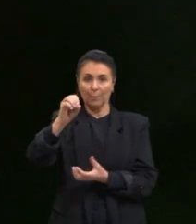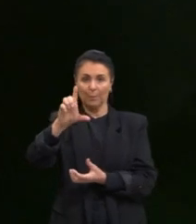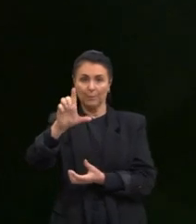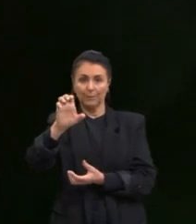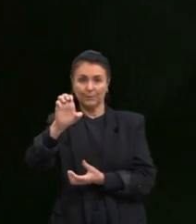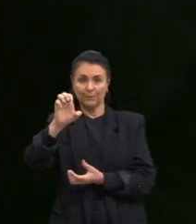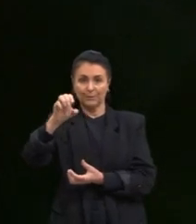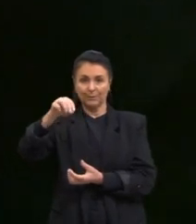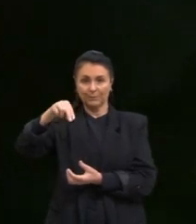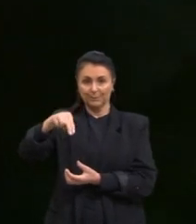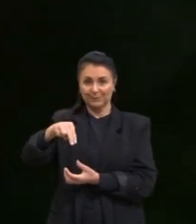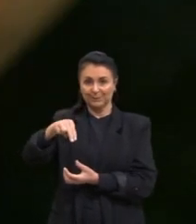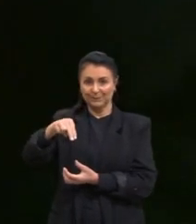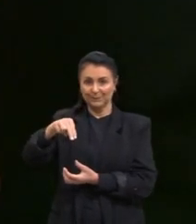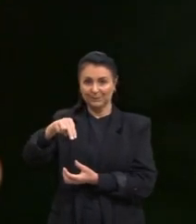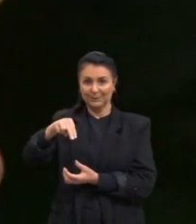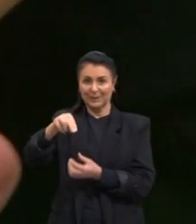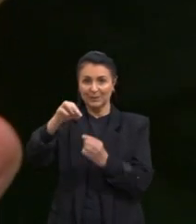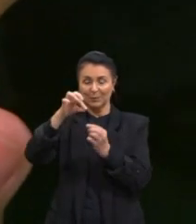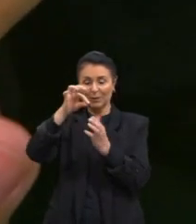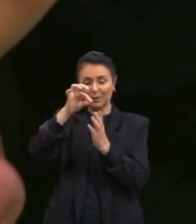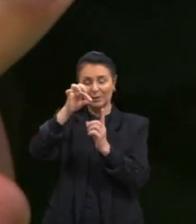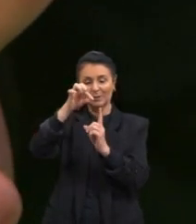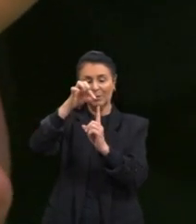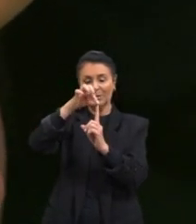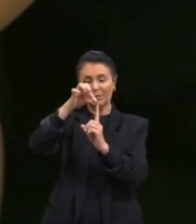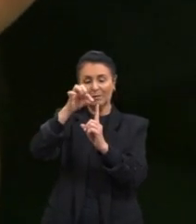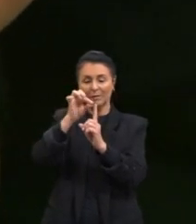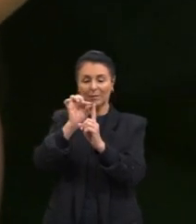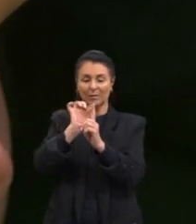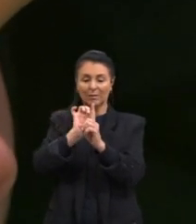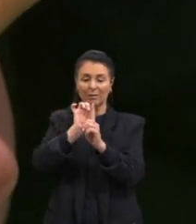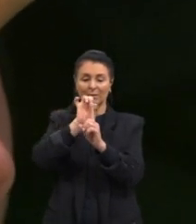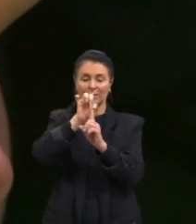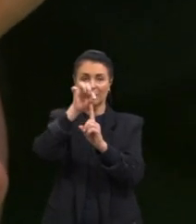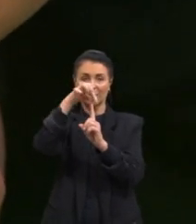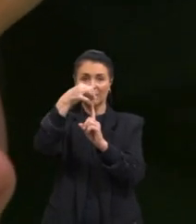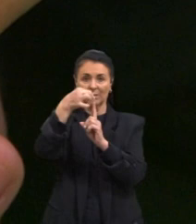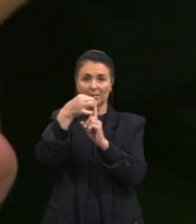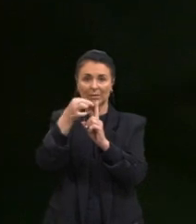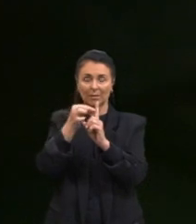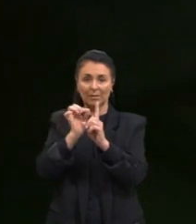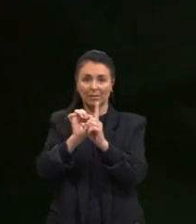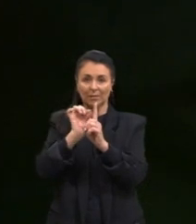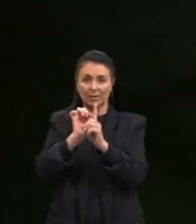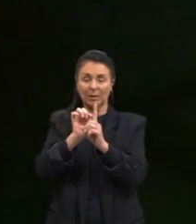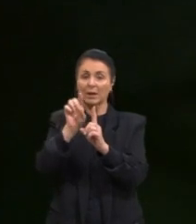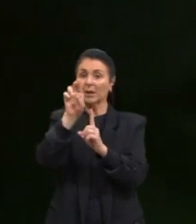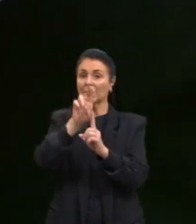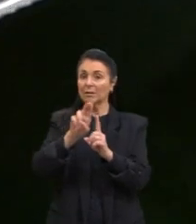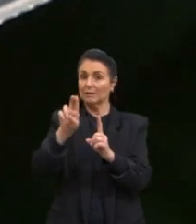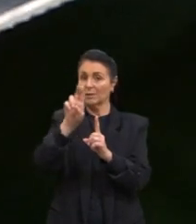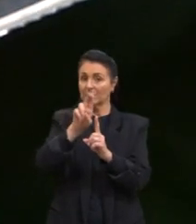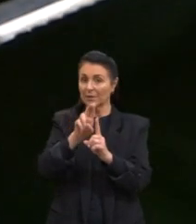tá então esses grãos de pólen eles vão se multiplicar através de meioses Tá